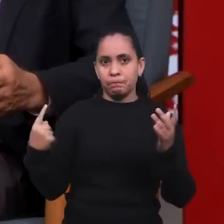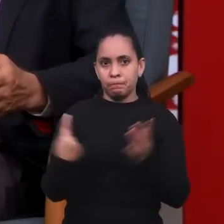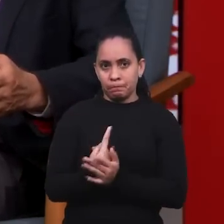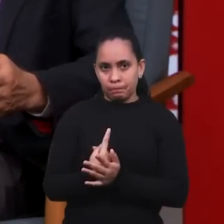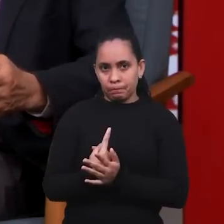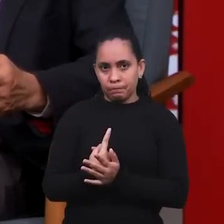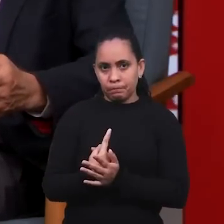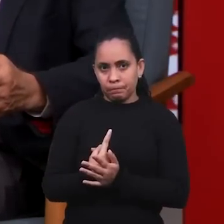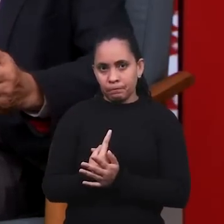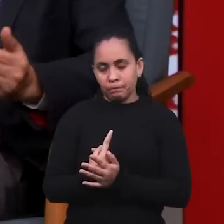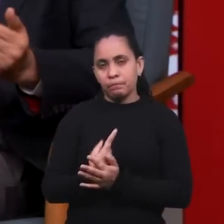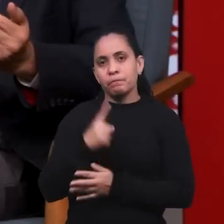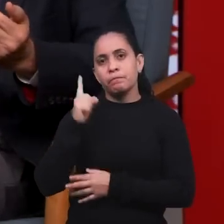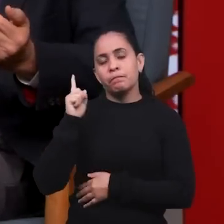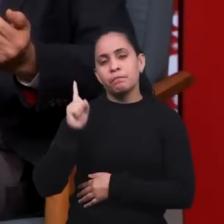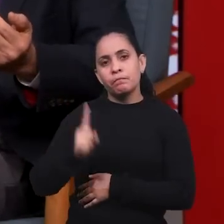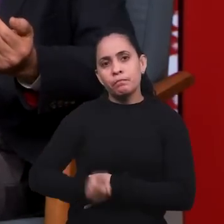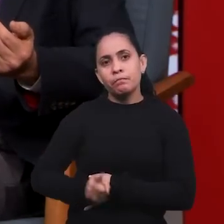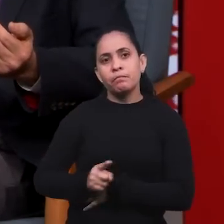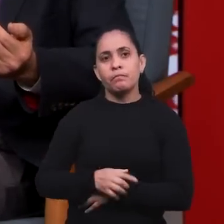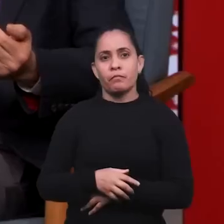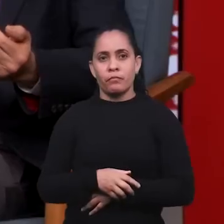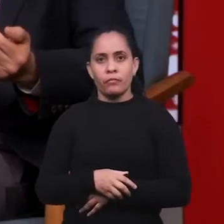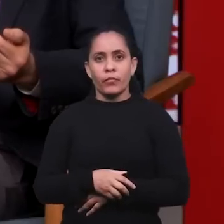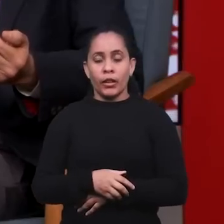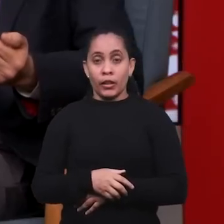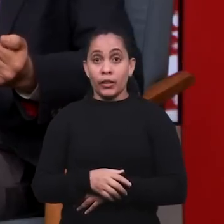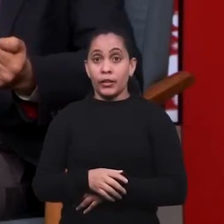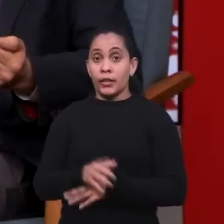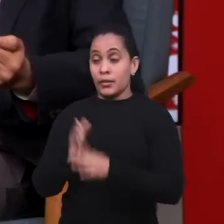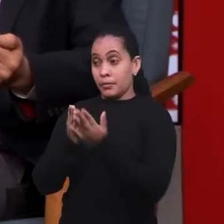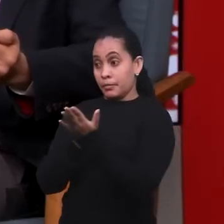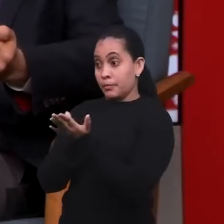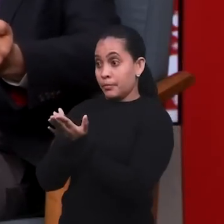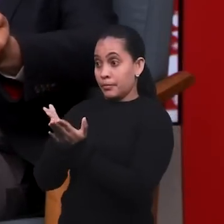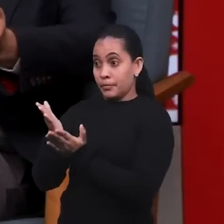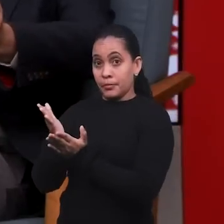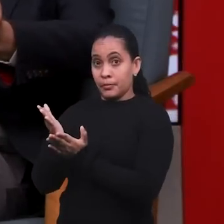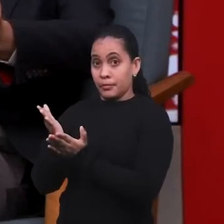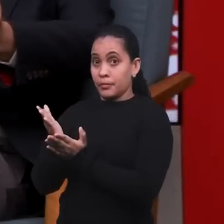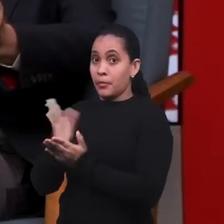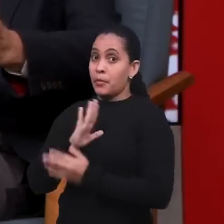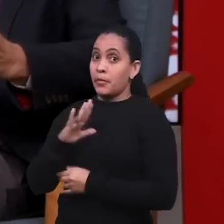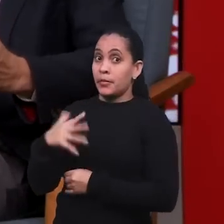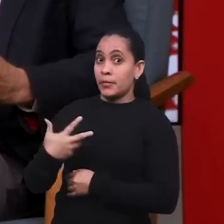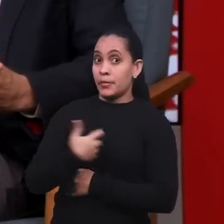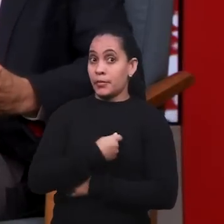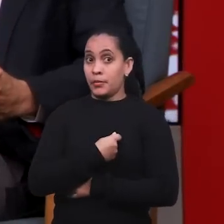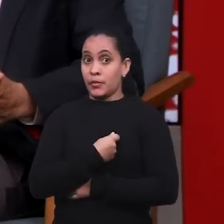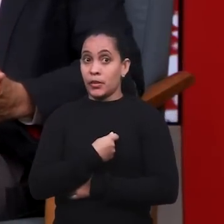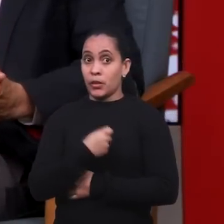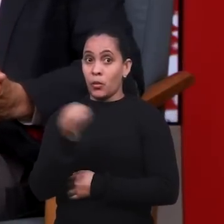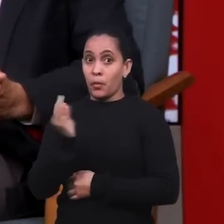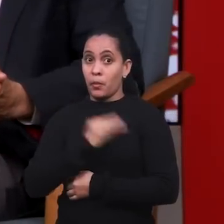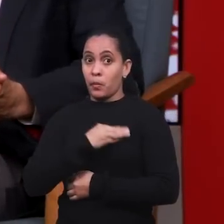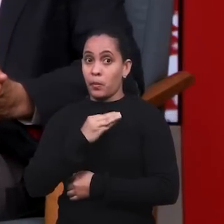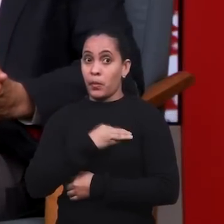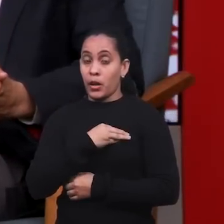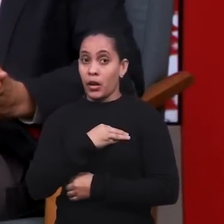pode acontecer e dá a condição do homem nesse caminhar se livrar do